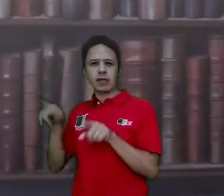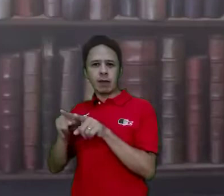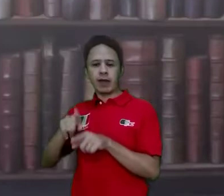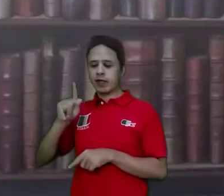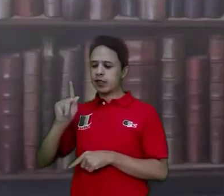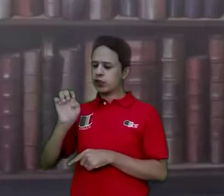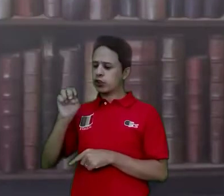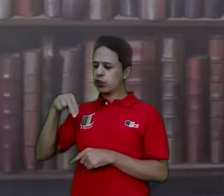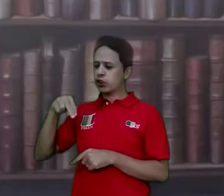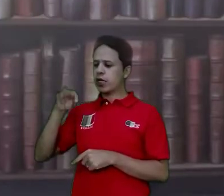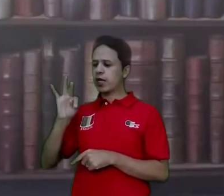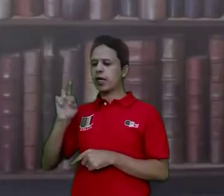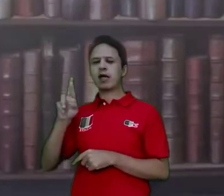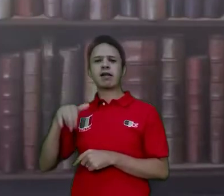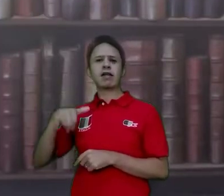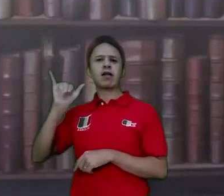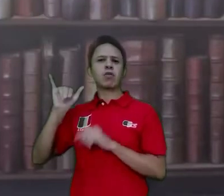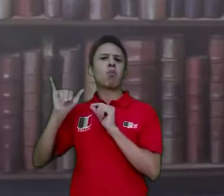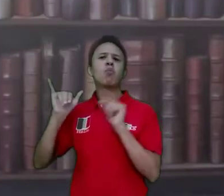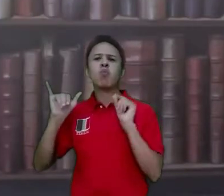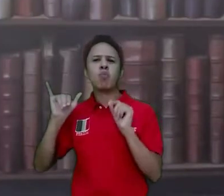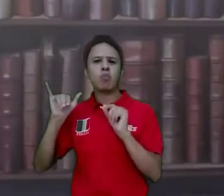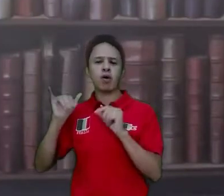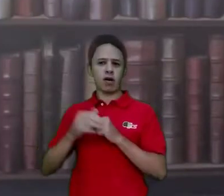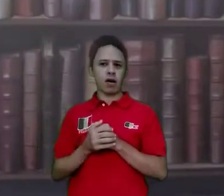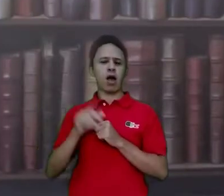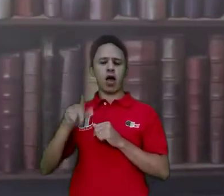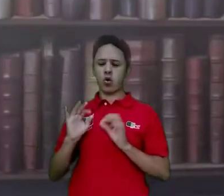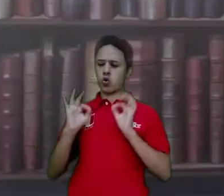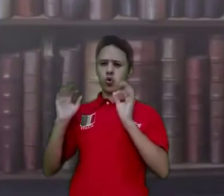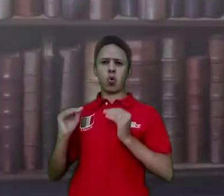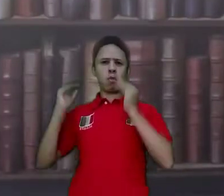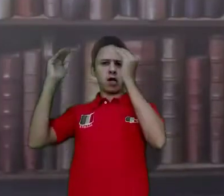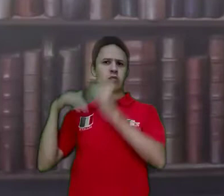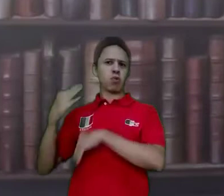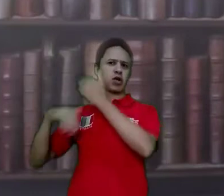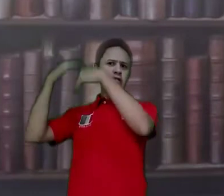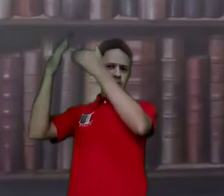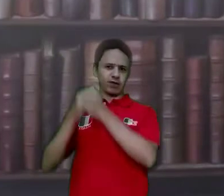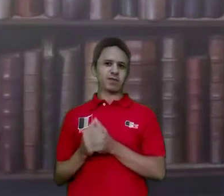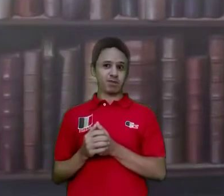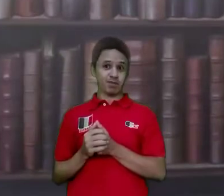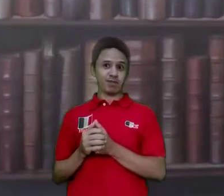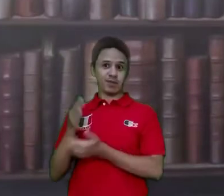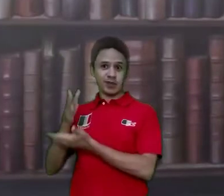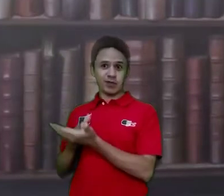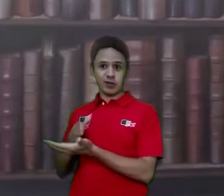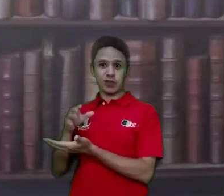e pela gentry. Entenda a gentry como nobreza progressista.